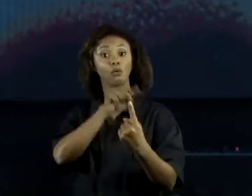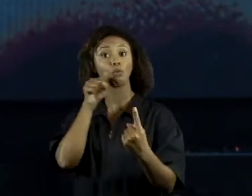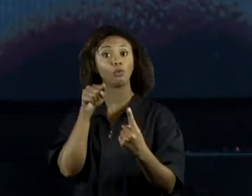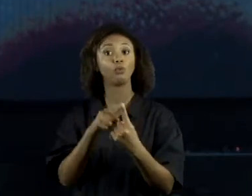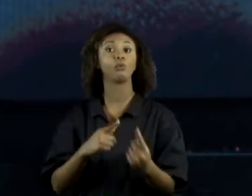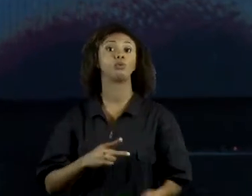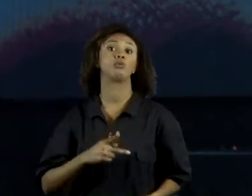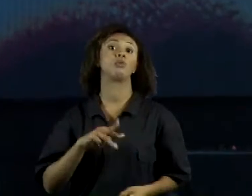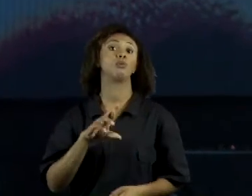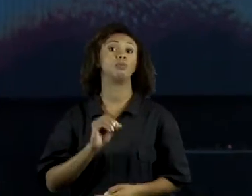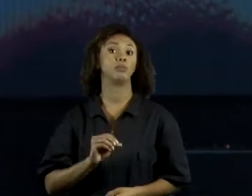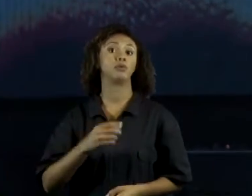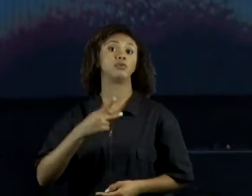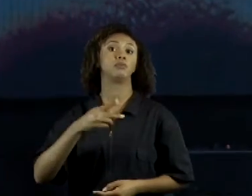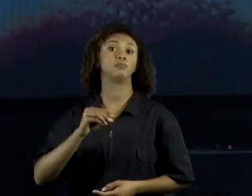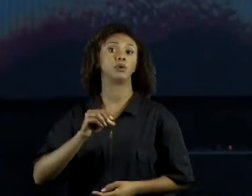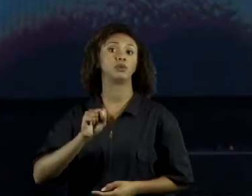fundamental